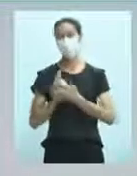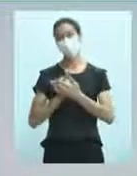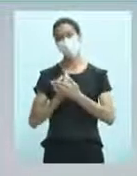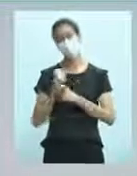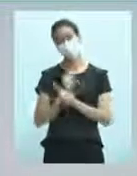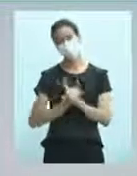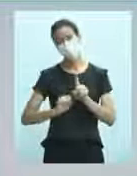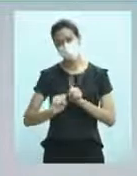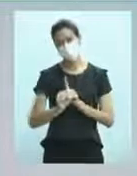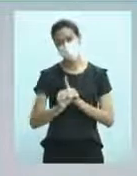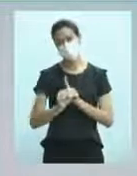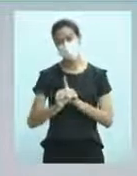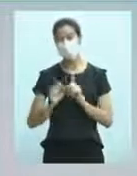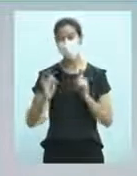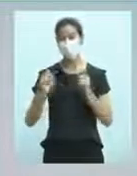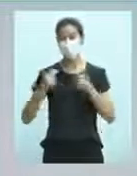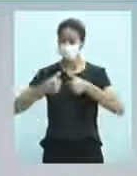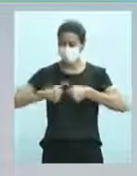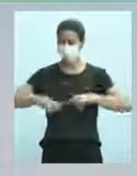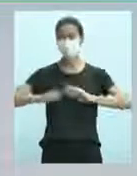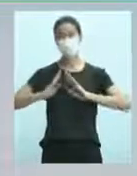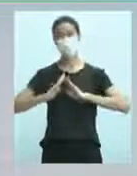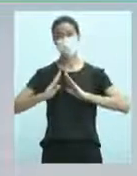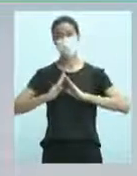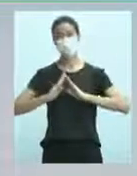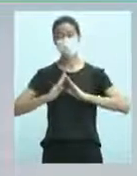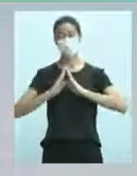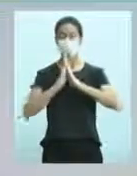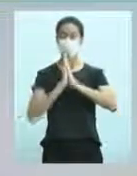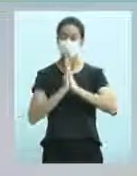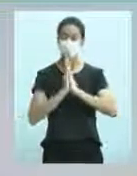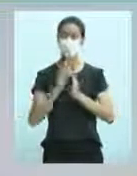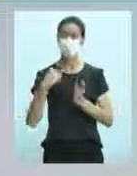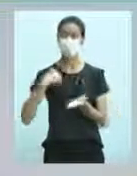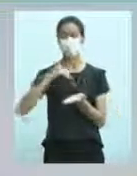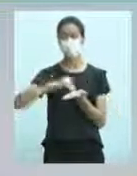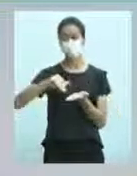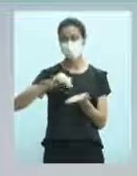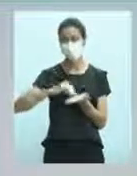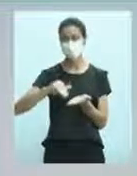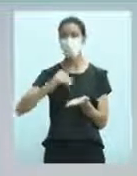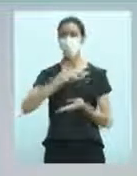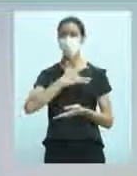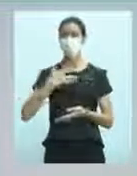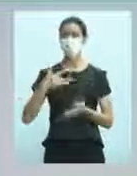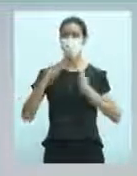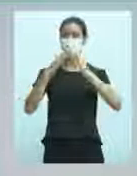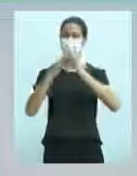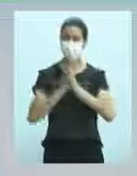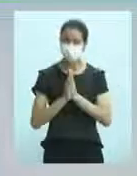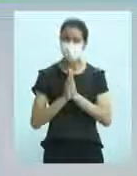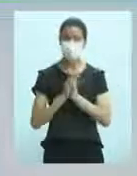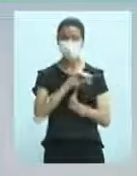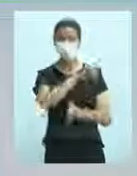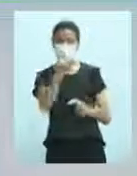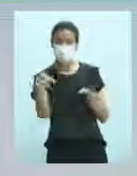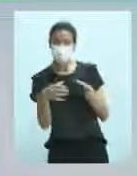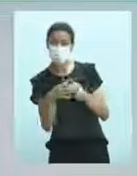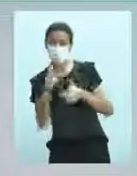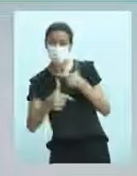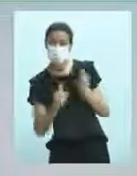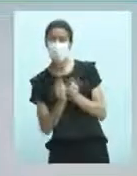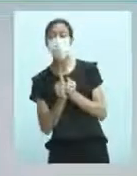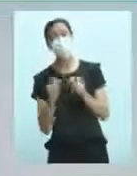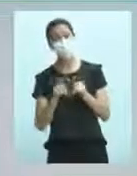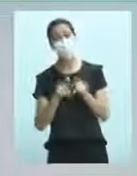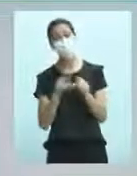esta guerra fica em casa e só pedido do secretário estadual de saúde de toda a equipe de saúde e